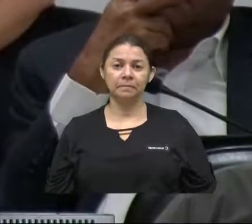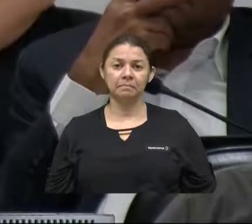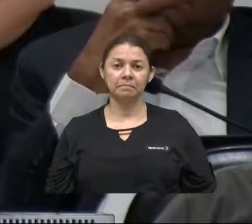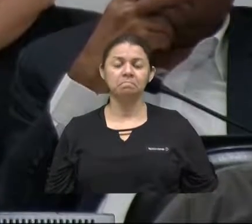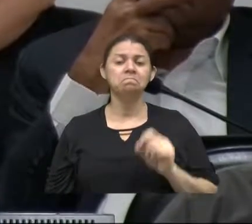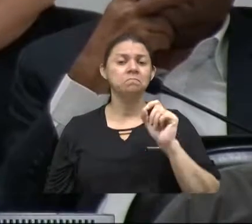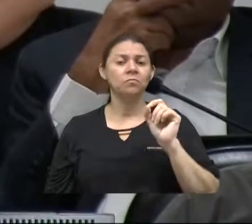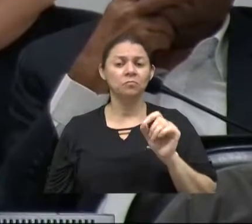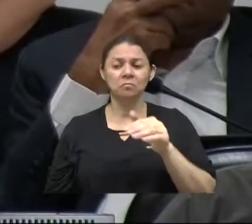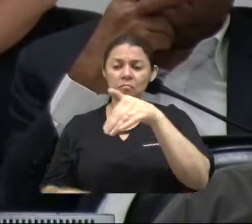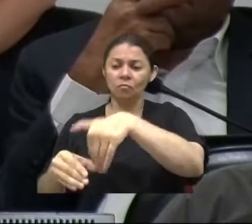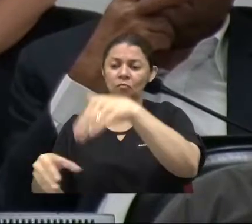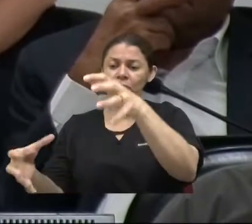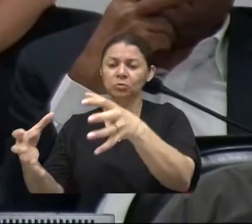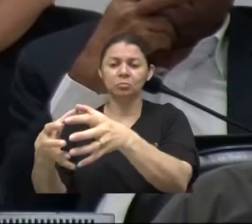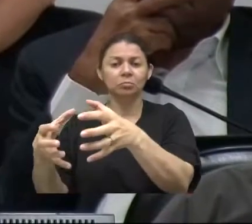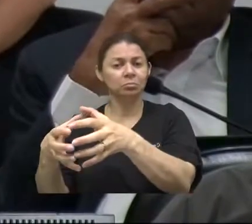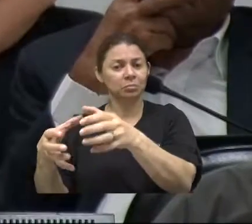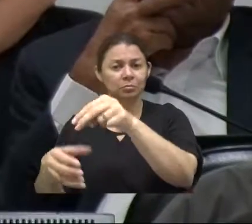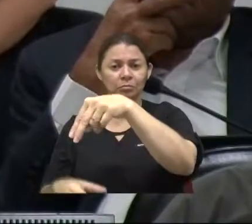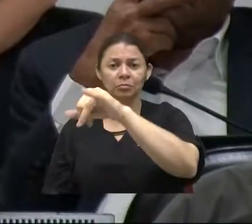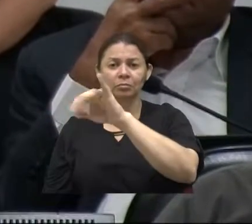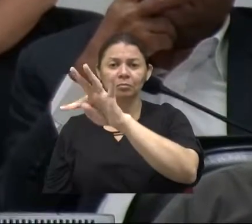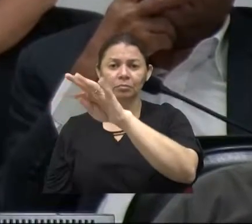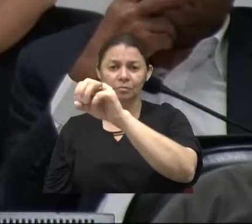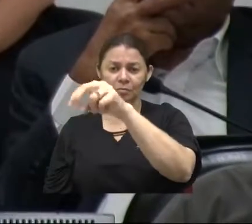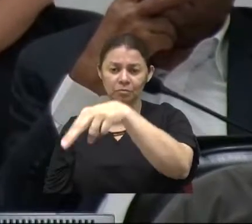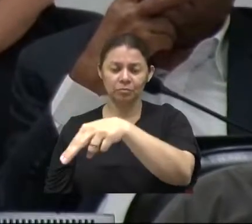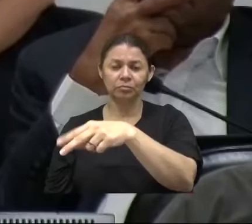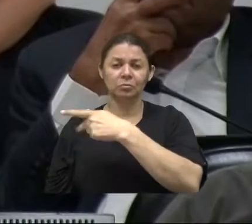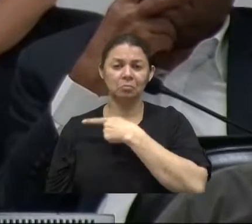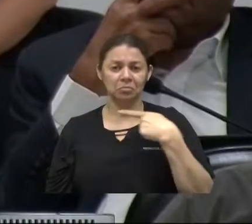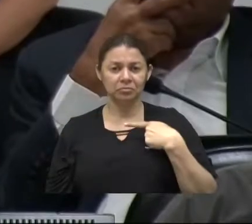Parabéns. Parabéns ao pastor Newton.